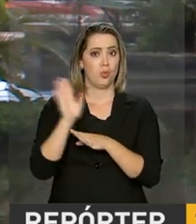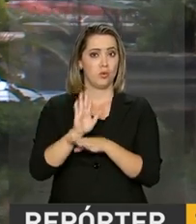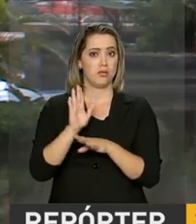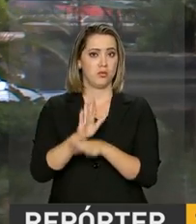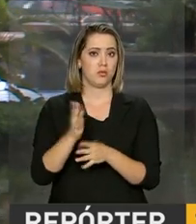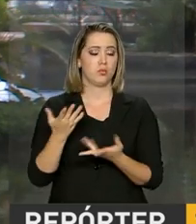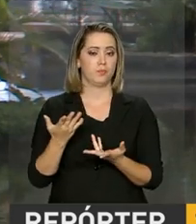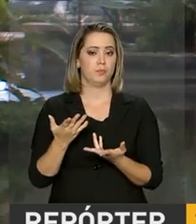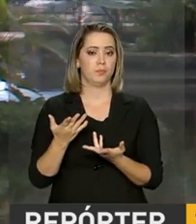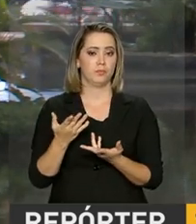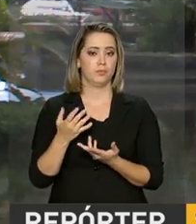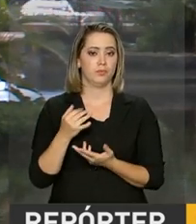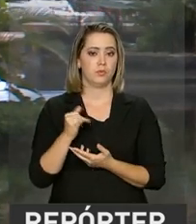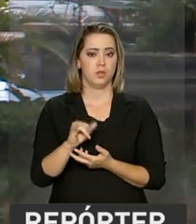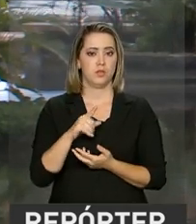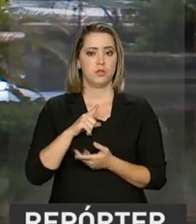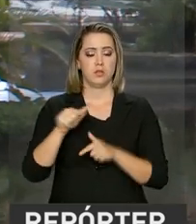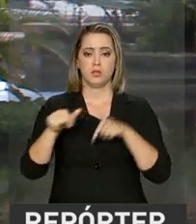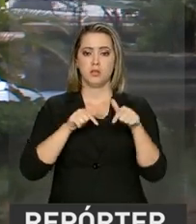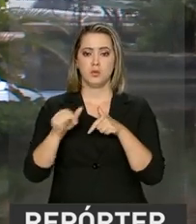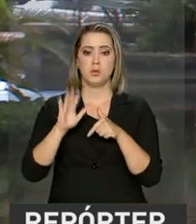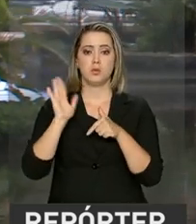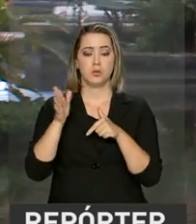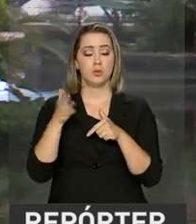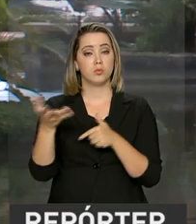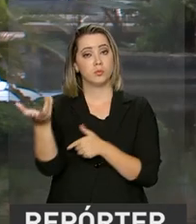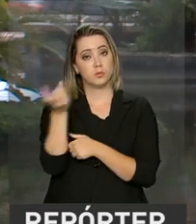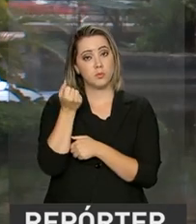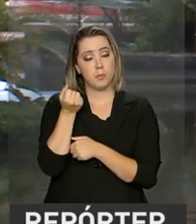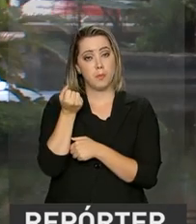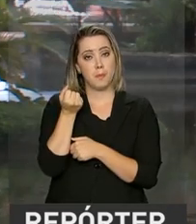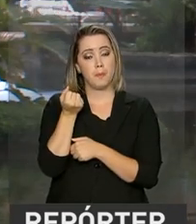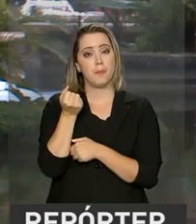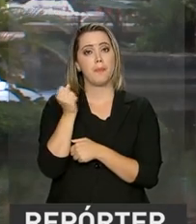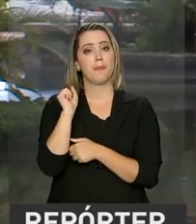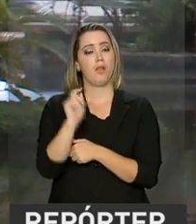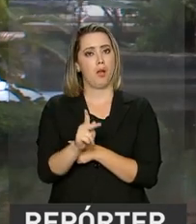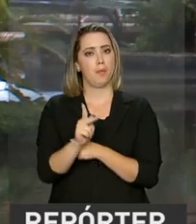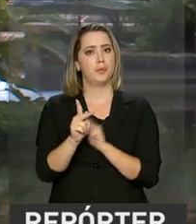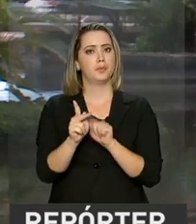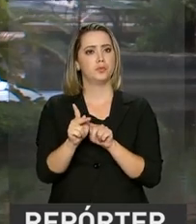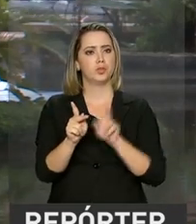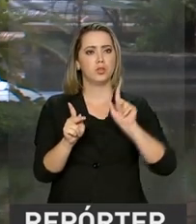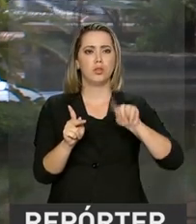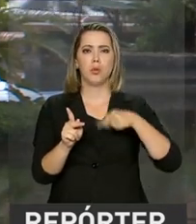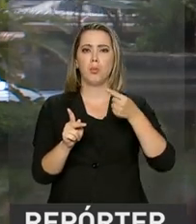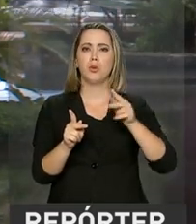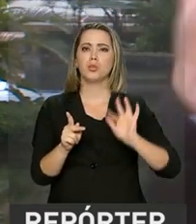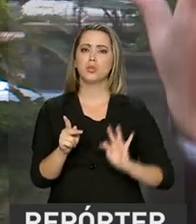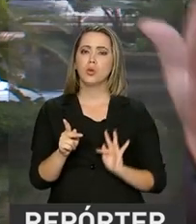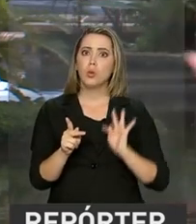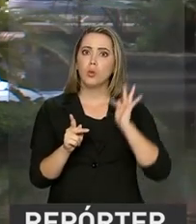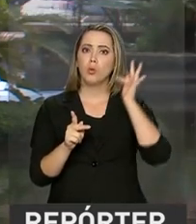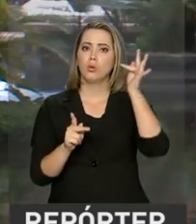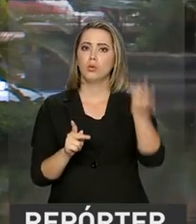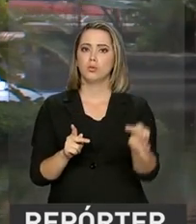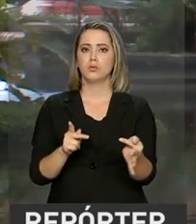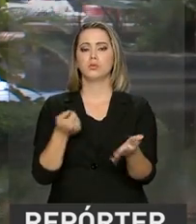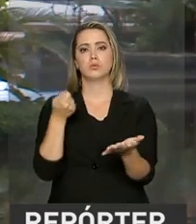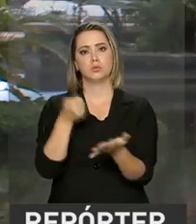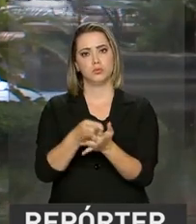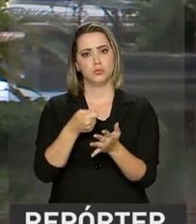previdenciários. Sim, trabalhadores que já recebem um benefício previdenciário quando do complementação